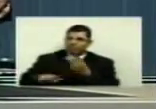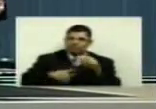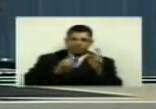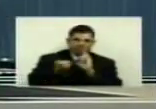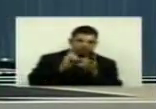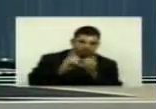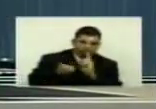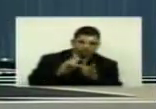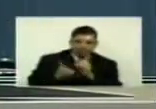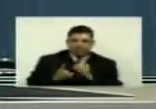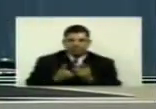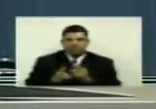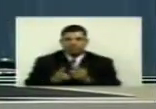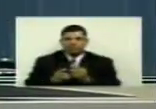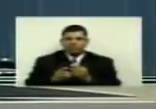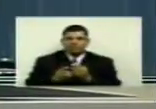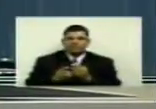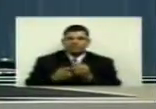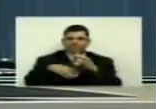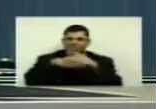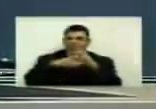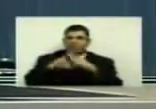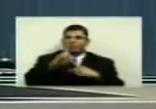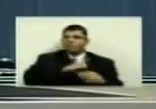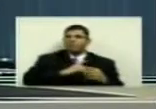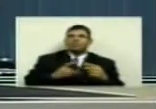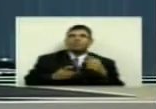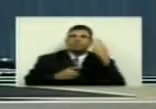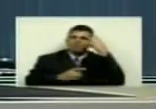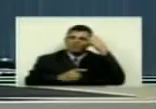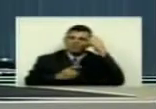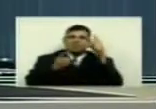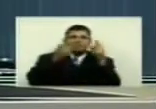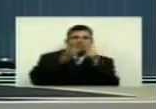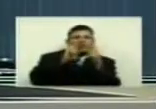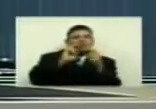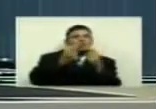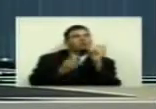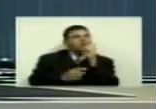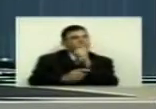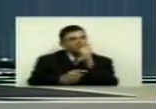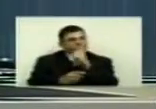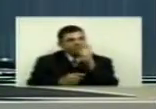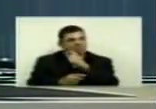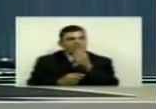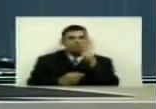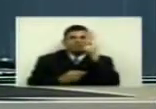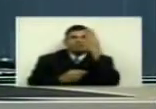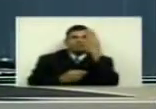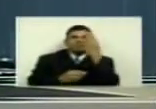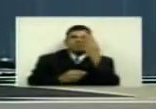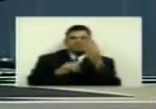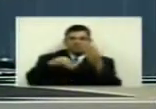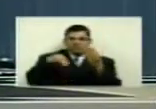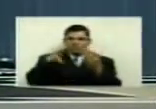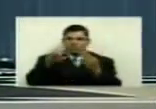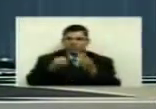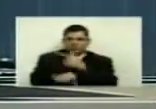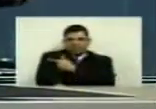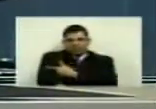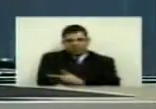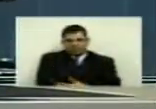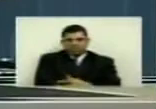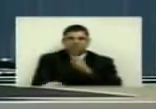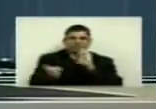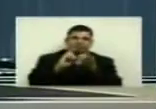esse debate ser contaminado pela demagogia pequena, ou pela mentira, ou pelo falso moralismo. Esse debate é